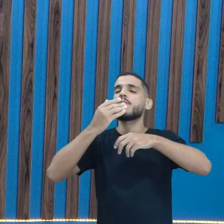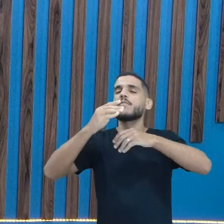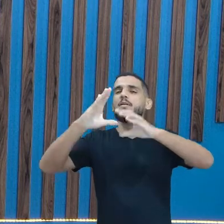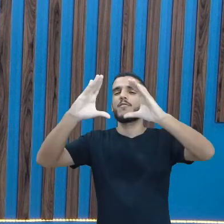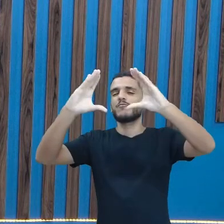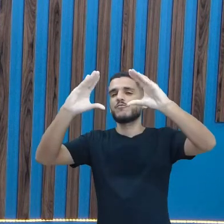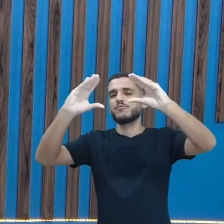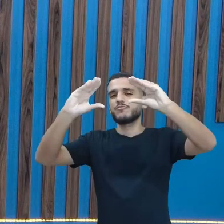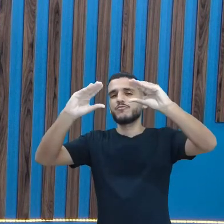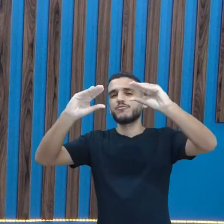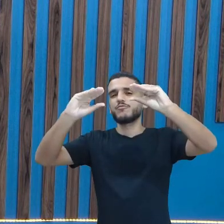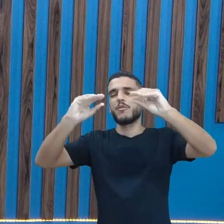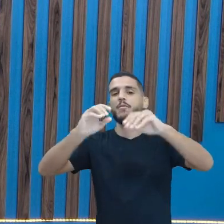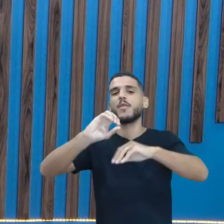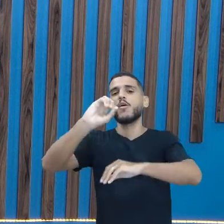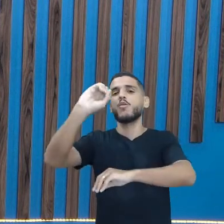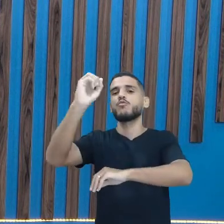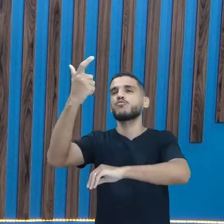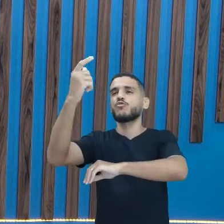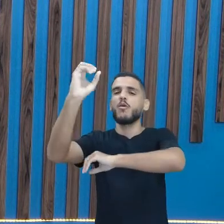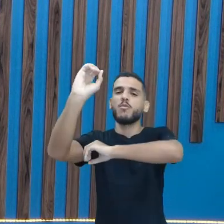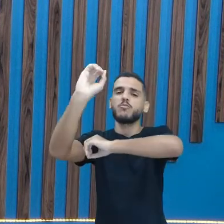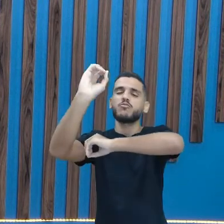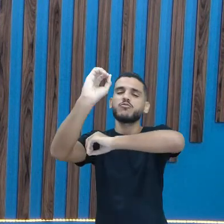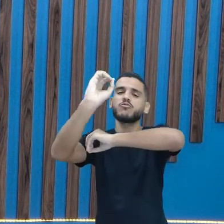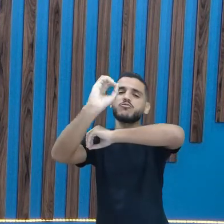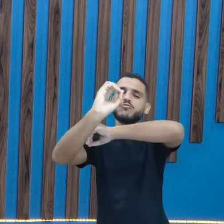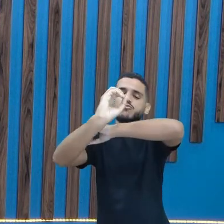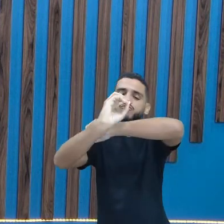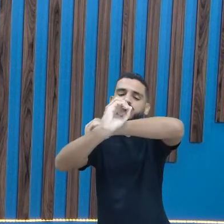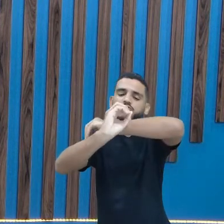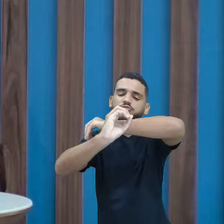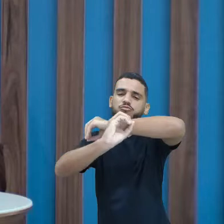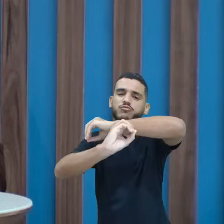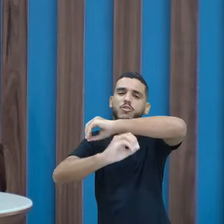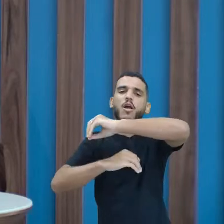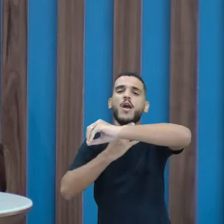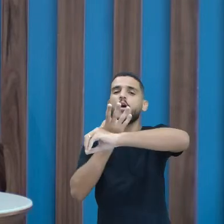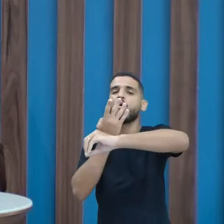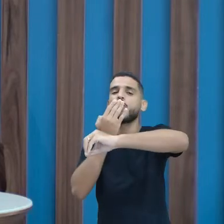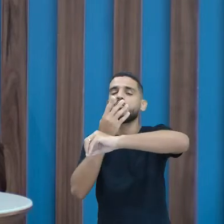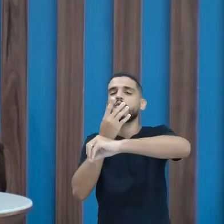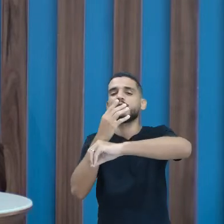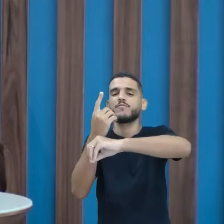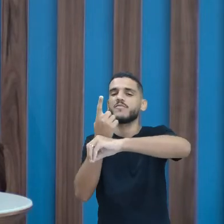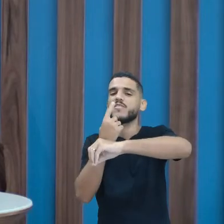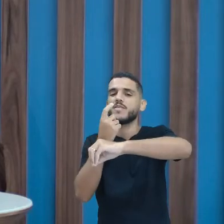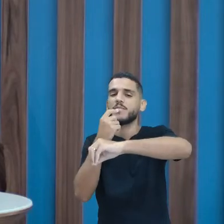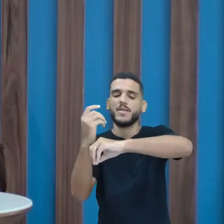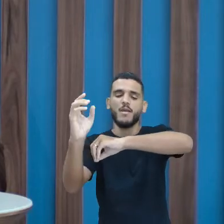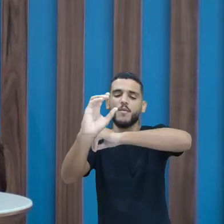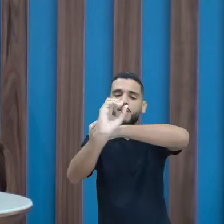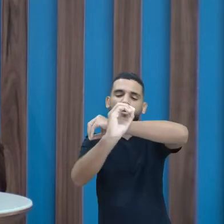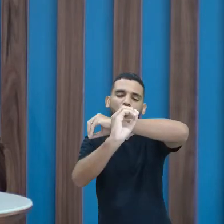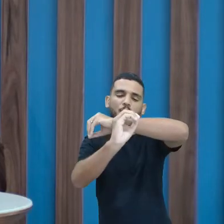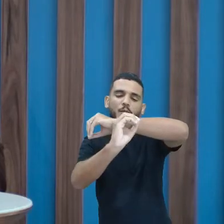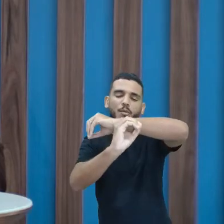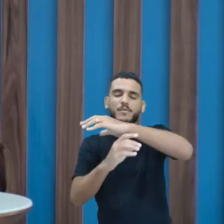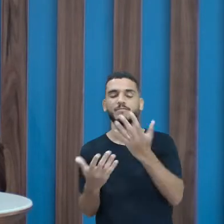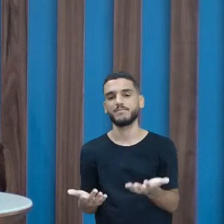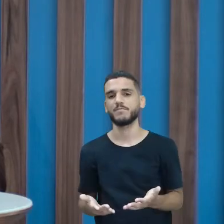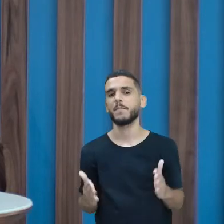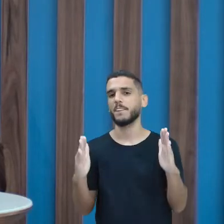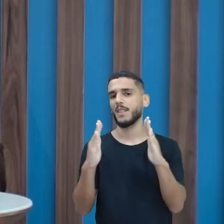fase crepúsculo. É muito bonito, viu? Samara falou aqui, professora Sandra. Ela disse que na casa da avó tem